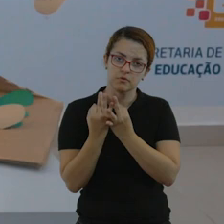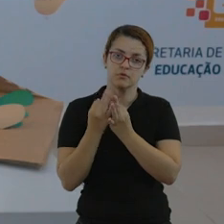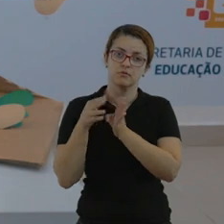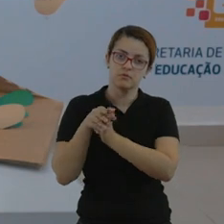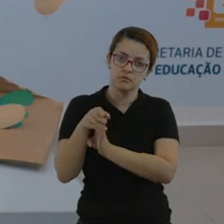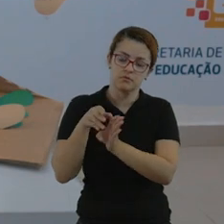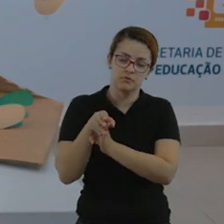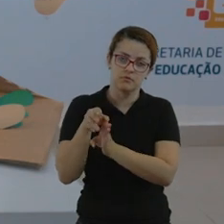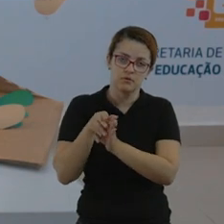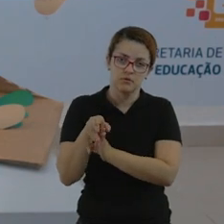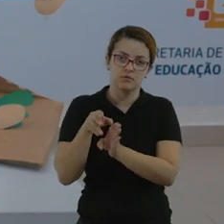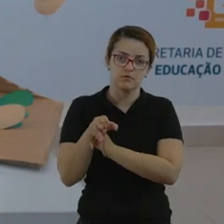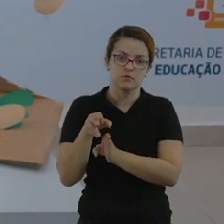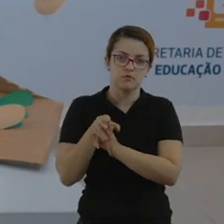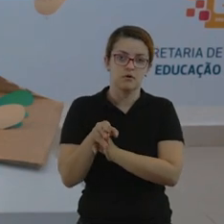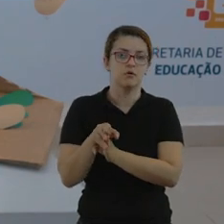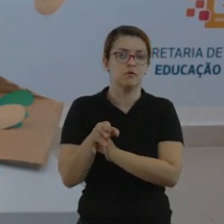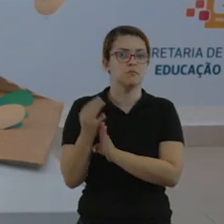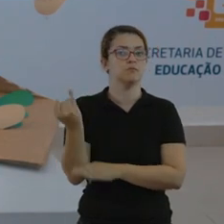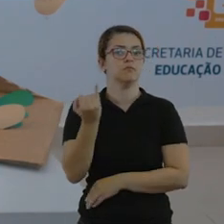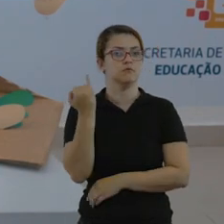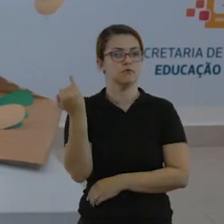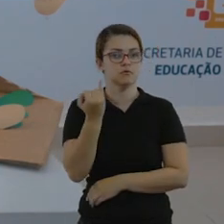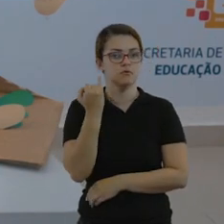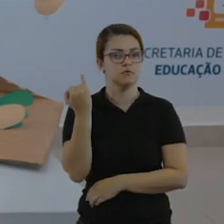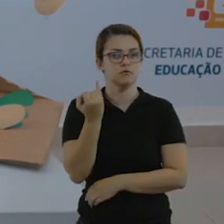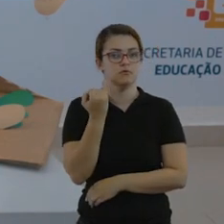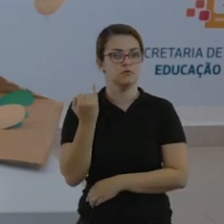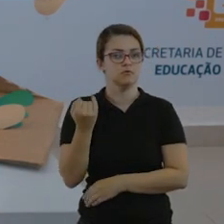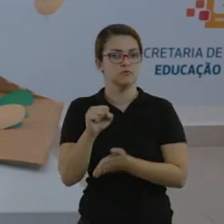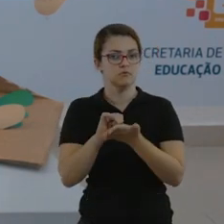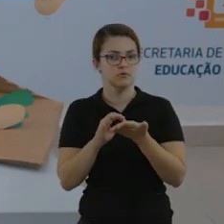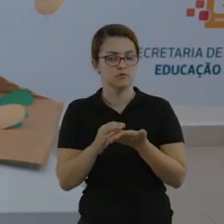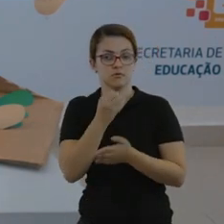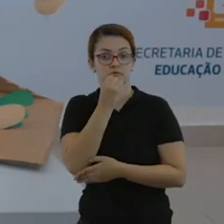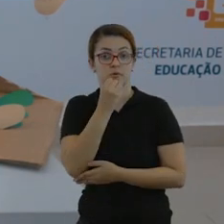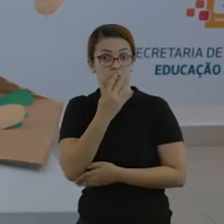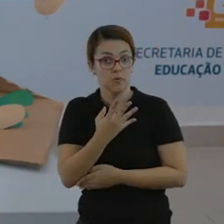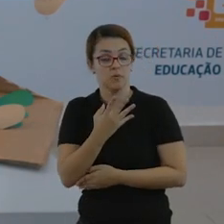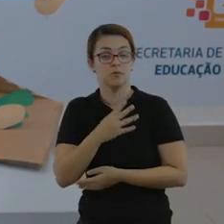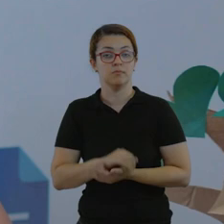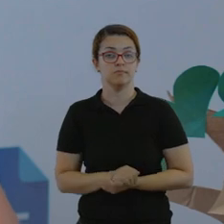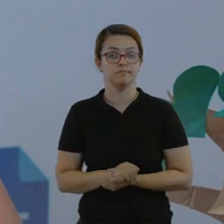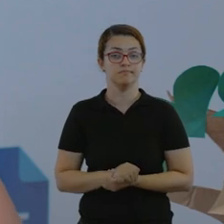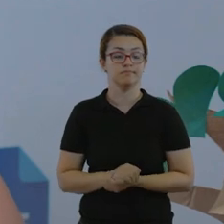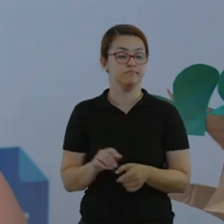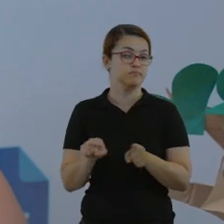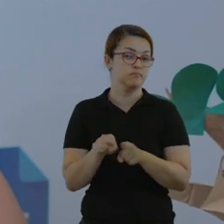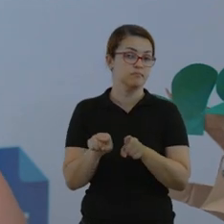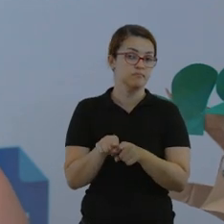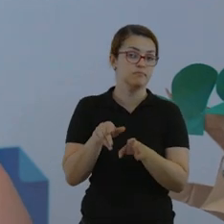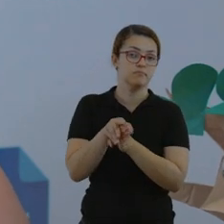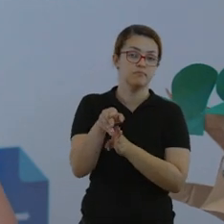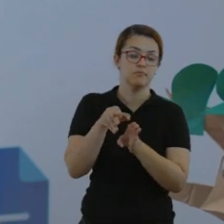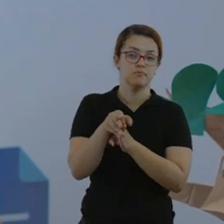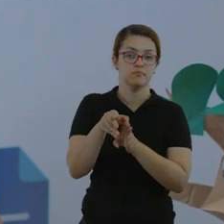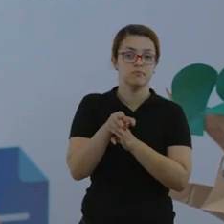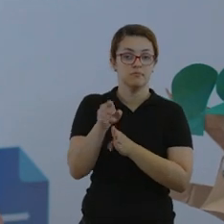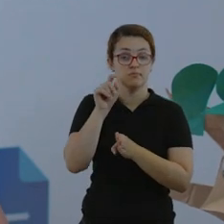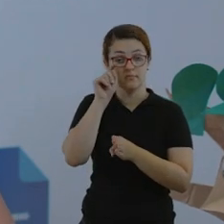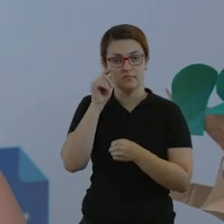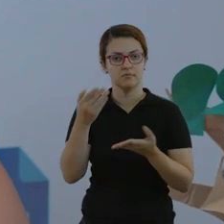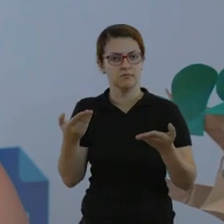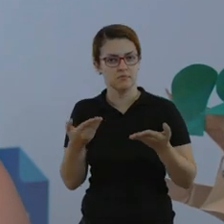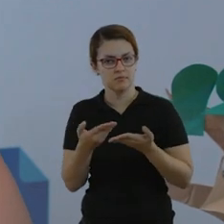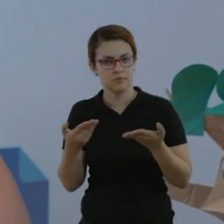A orientação dos pais nesse momento é essencial para que tudo dê certo. Outra coisa que eu vou sugerir a vocês é